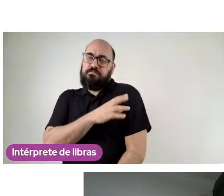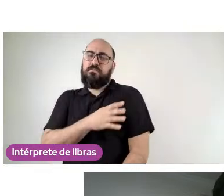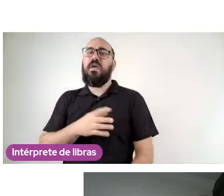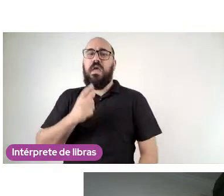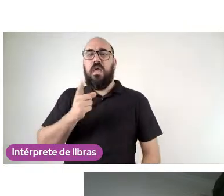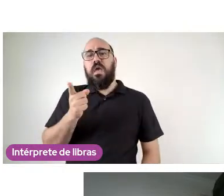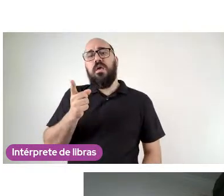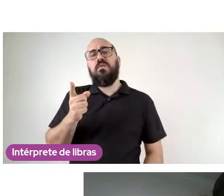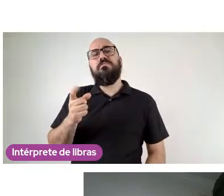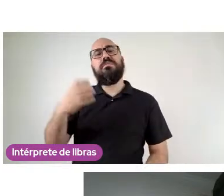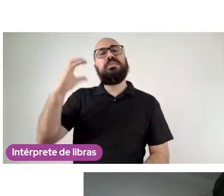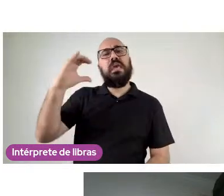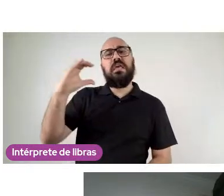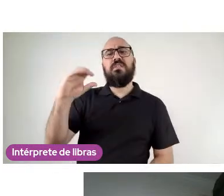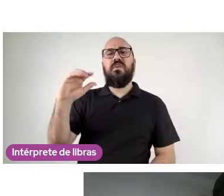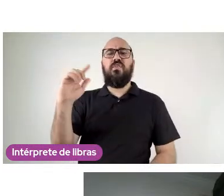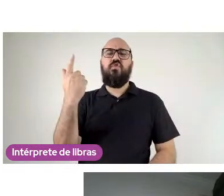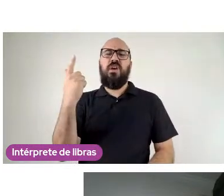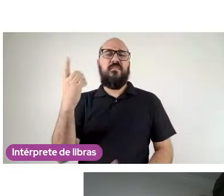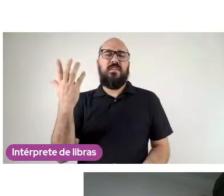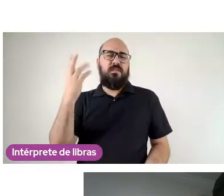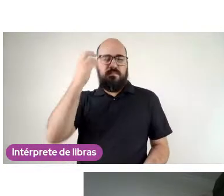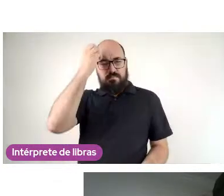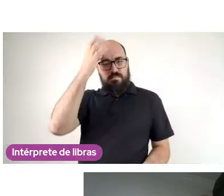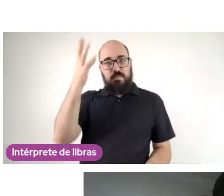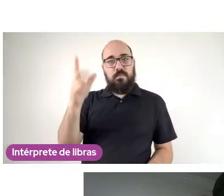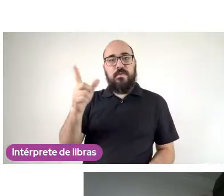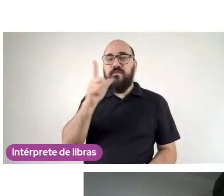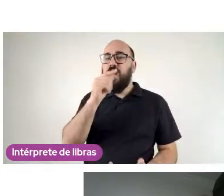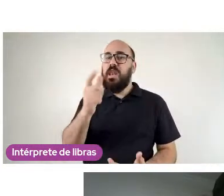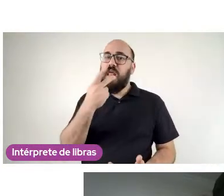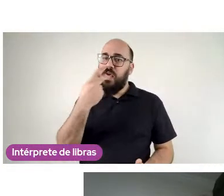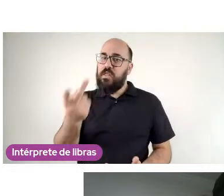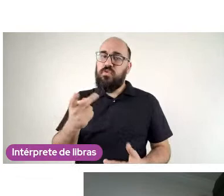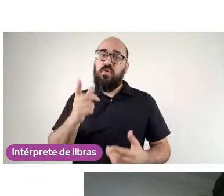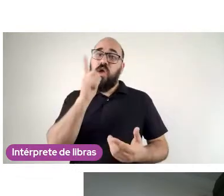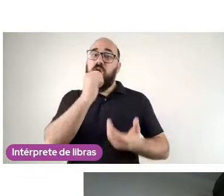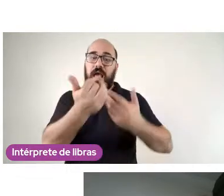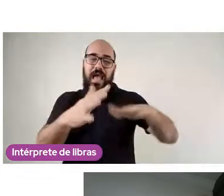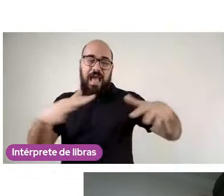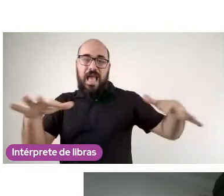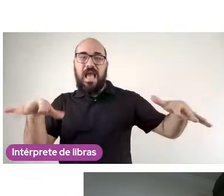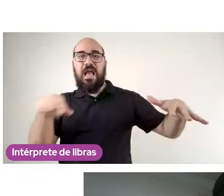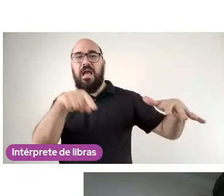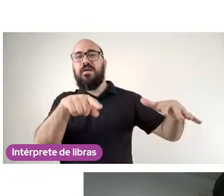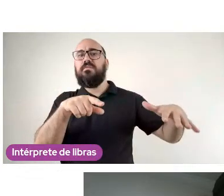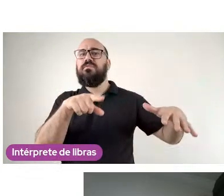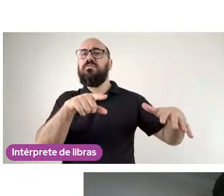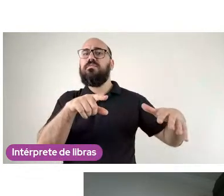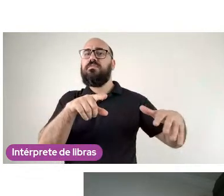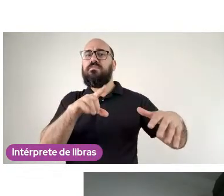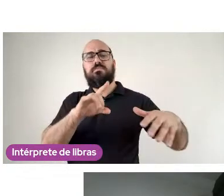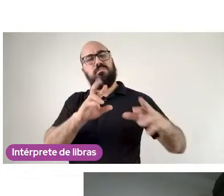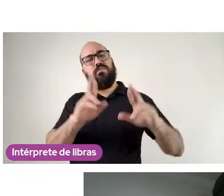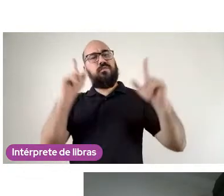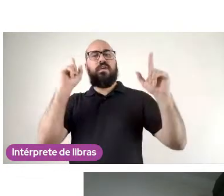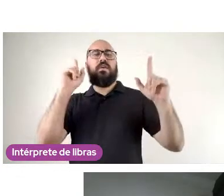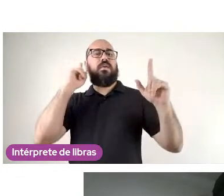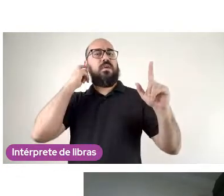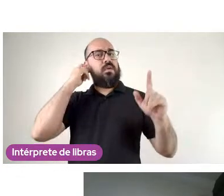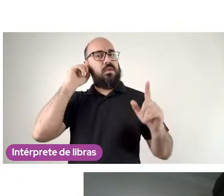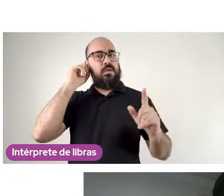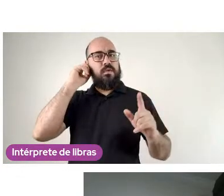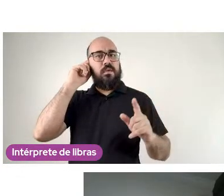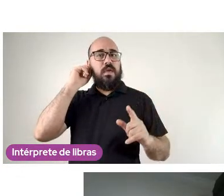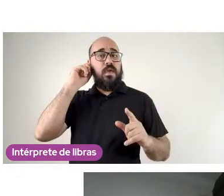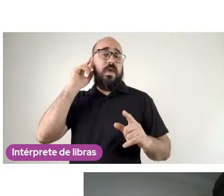é que fala, o bioma marinho, como se fosse uma coisa só, e a gente sabe que não é, né? ela sabe também que não é porque, bom, é filha de peixe,